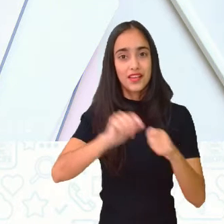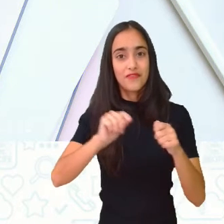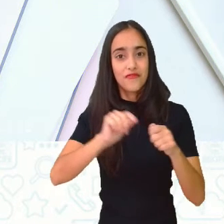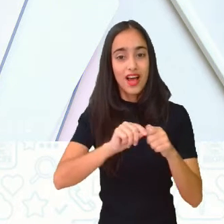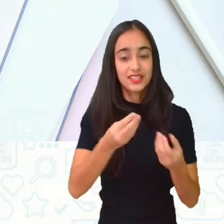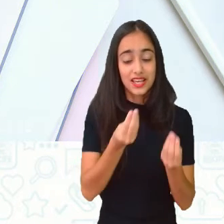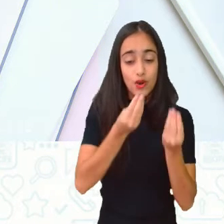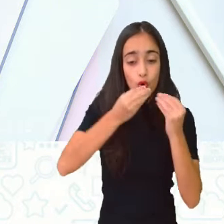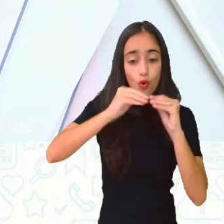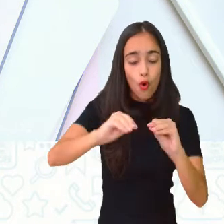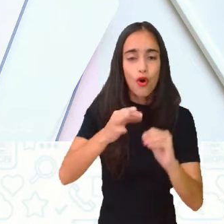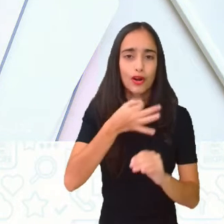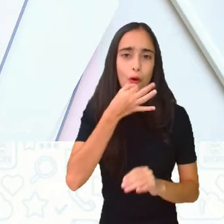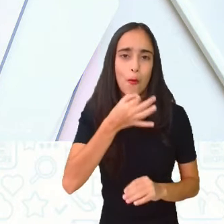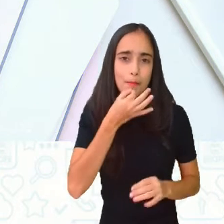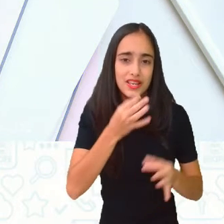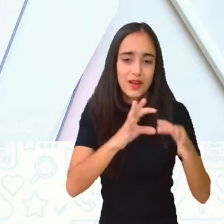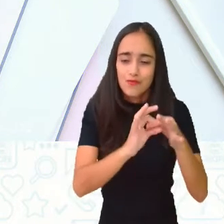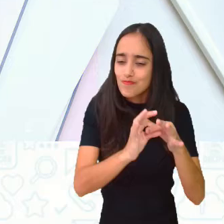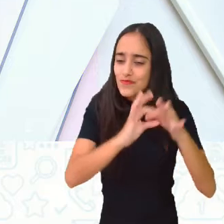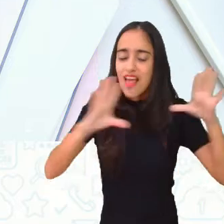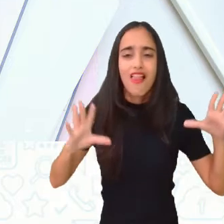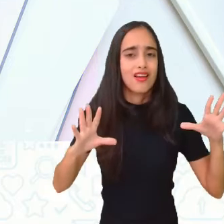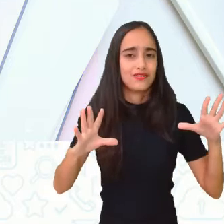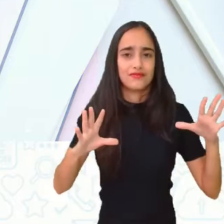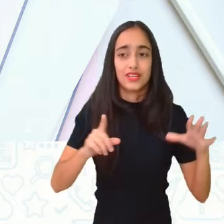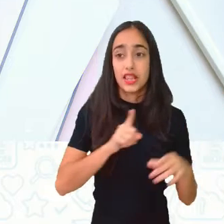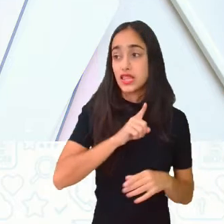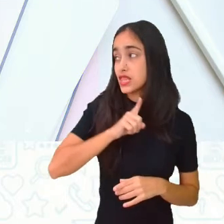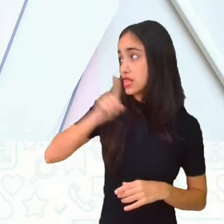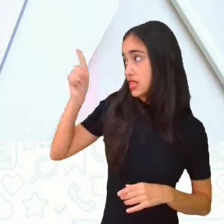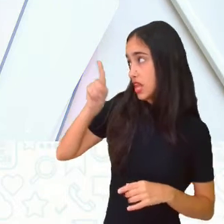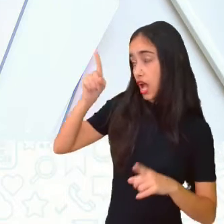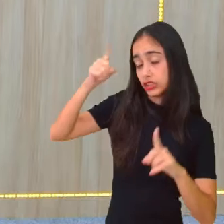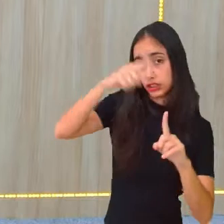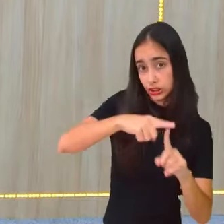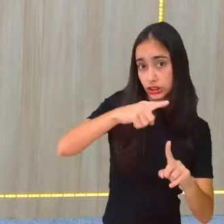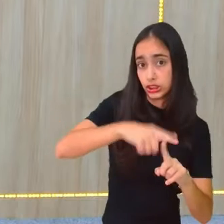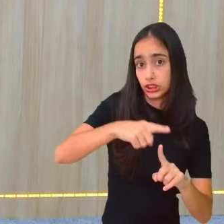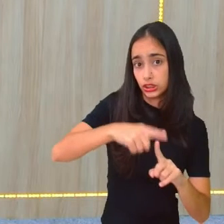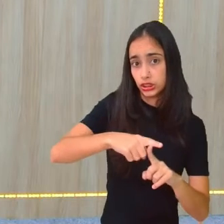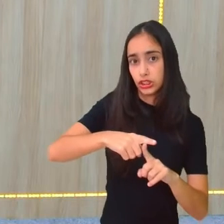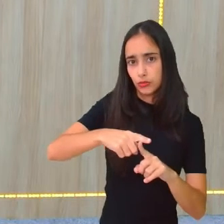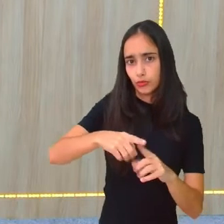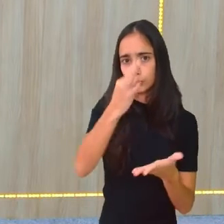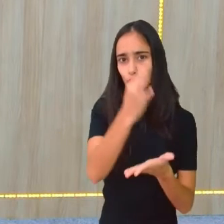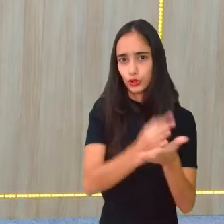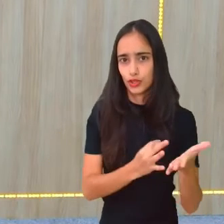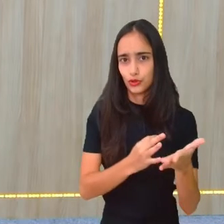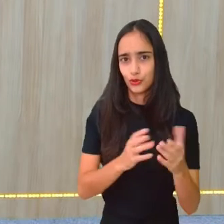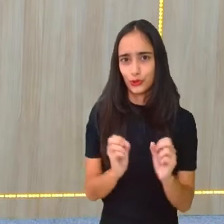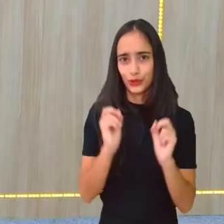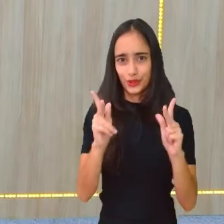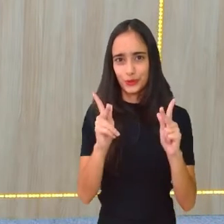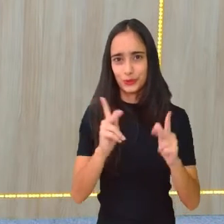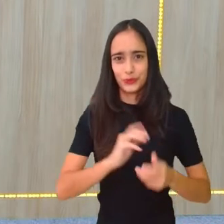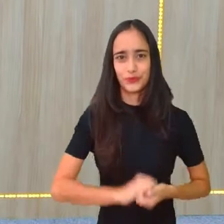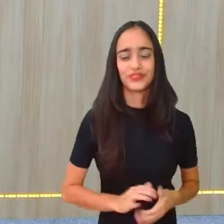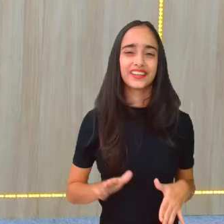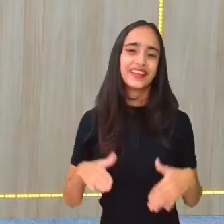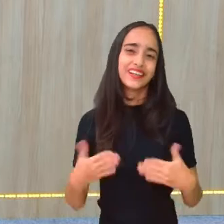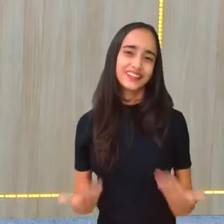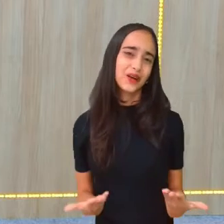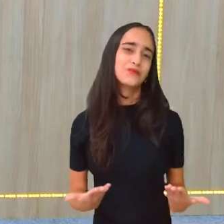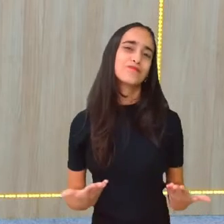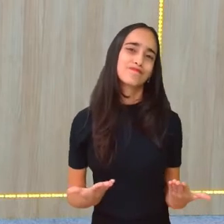maior liberdade nesse tipo de texto do que nos outros resumos, o resumo informativo, por exemplo, tá certo? Então é isso,